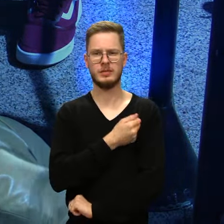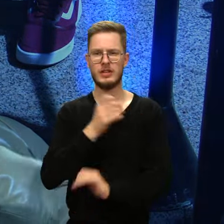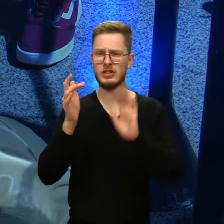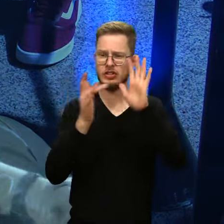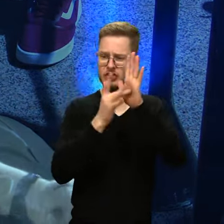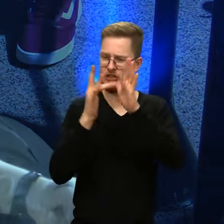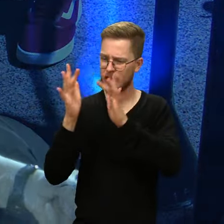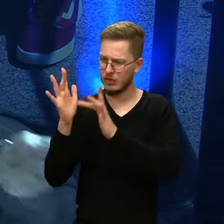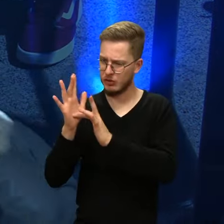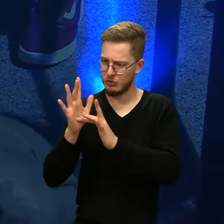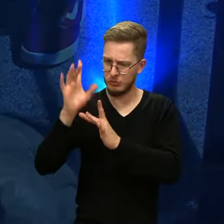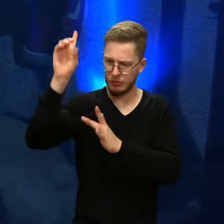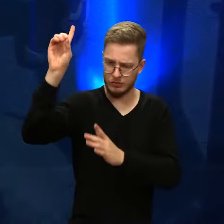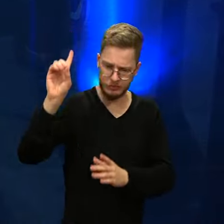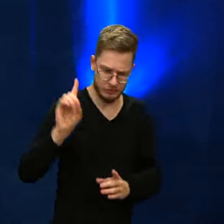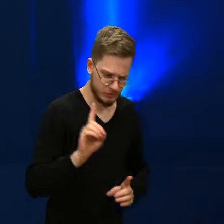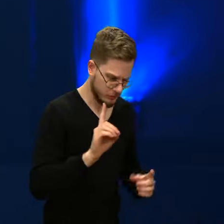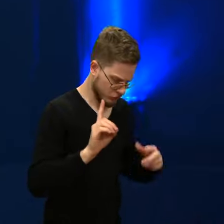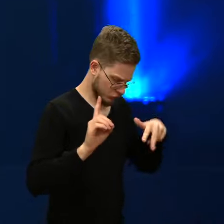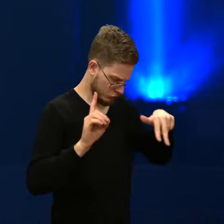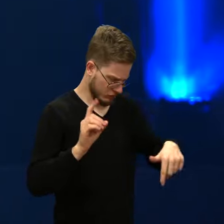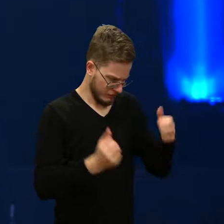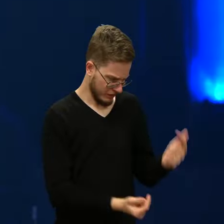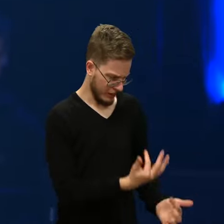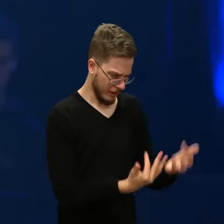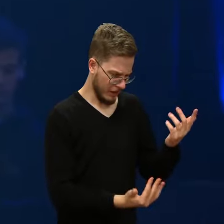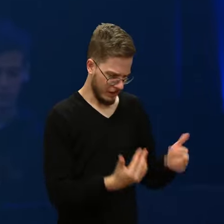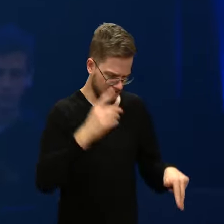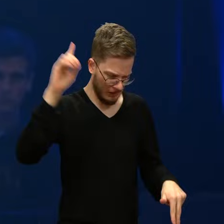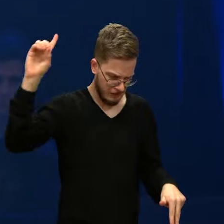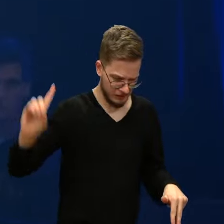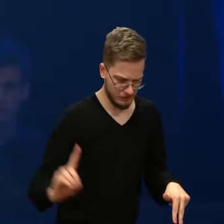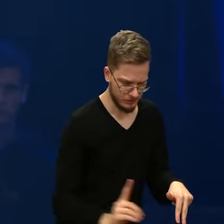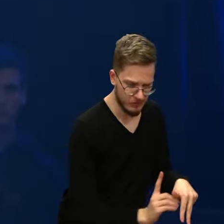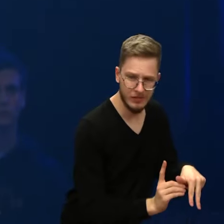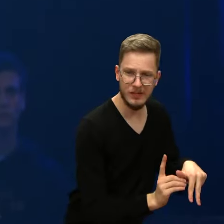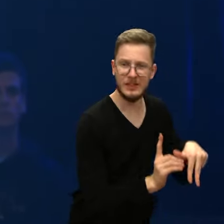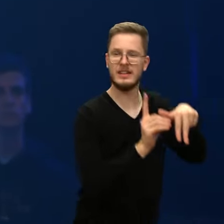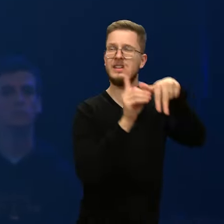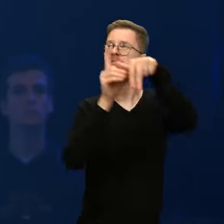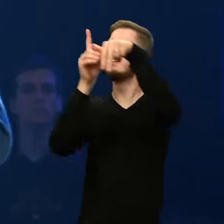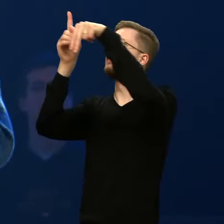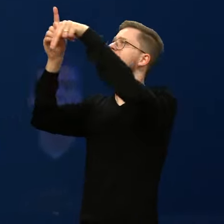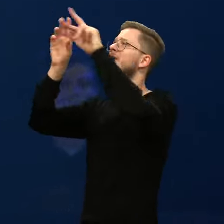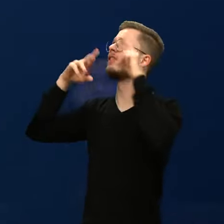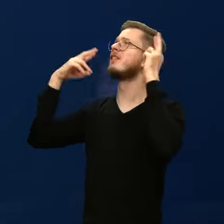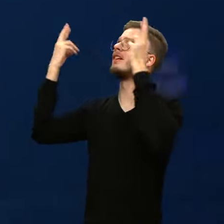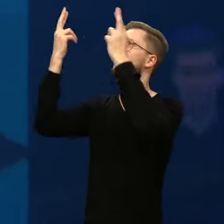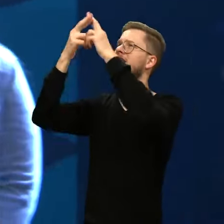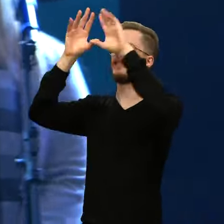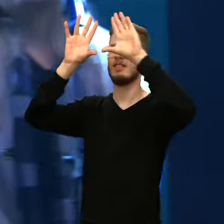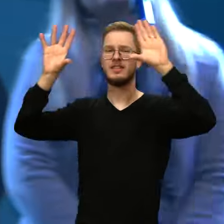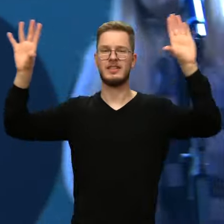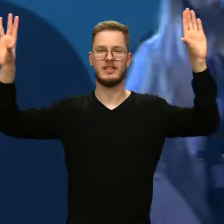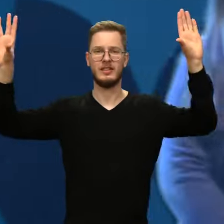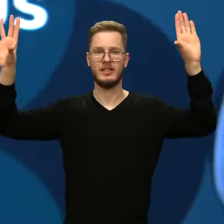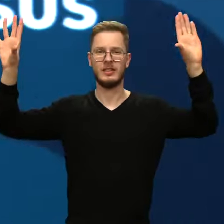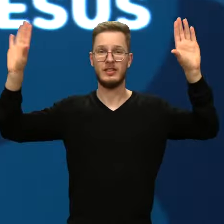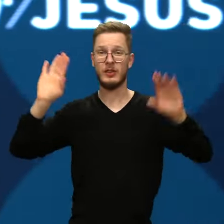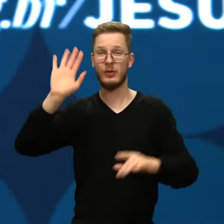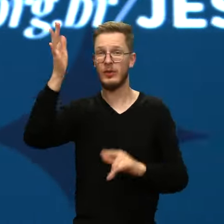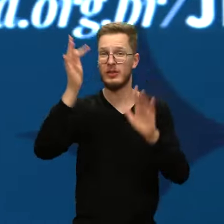do reino das trevas e vai nos transportar para o reino do Senhor Jesus. Quando Ele faz isso, você ganha um